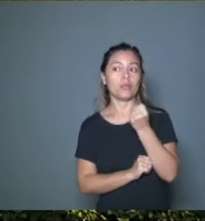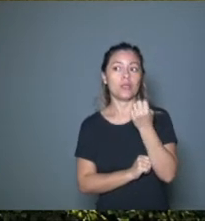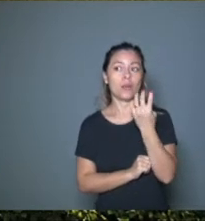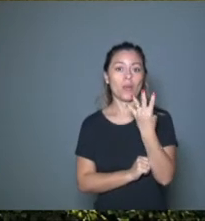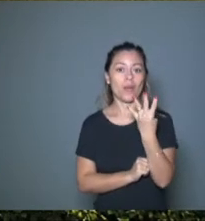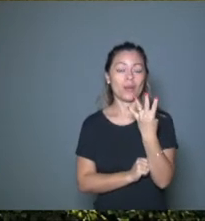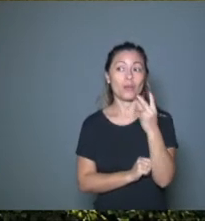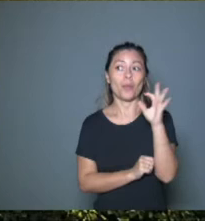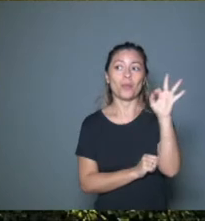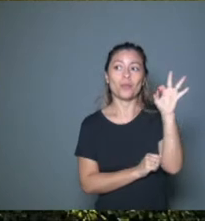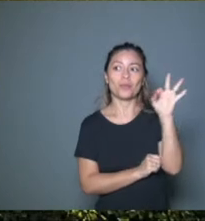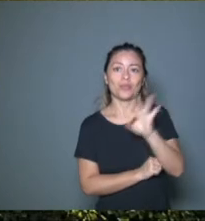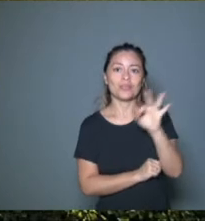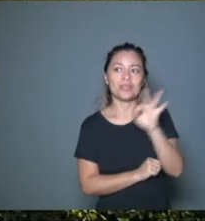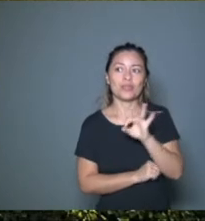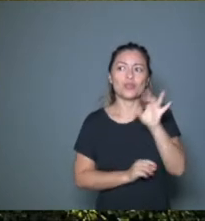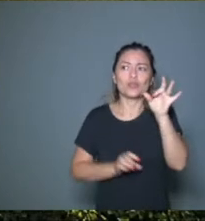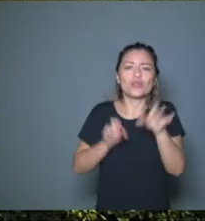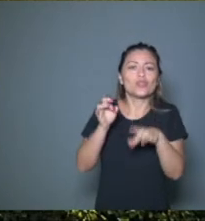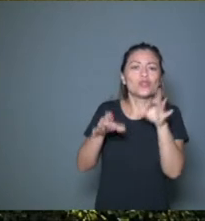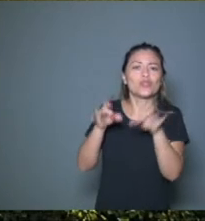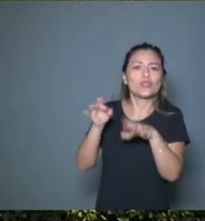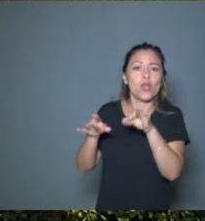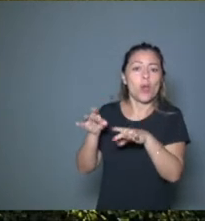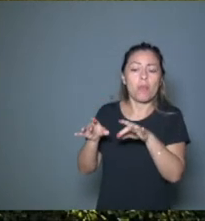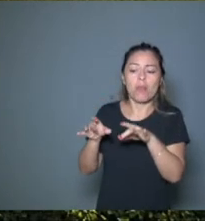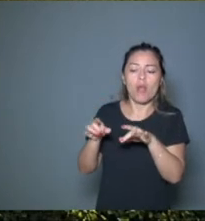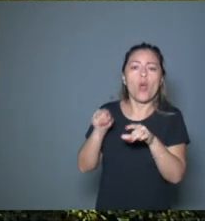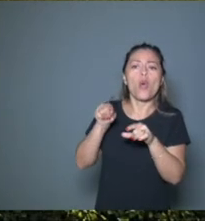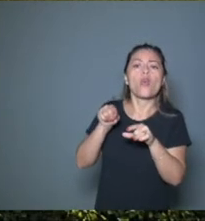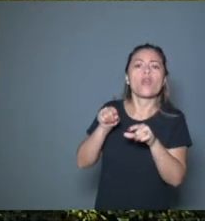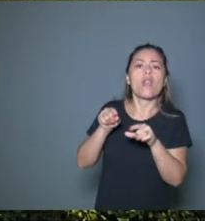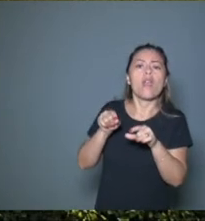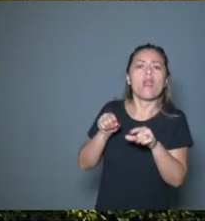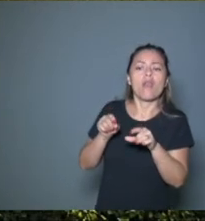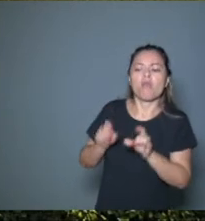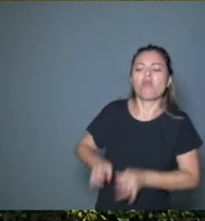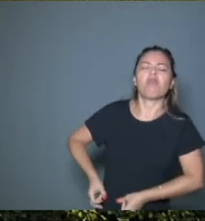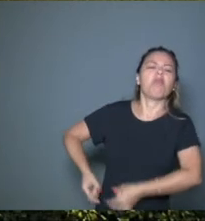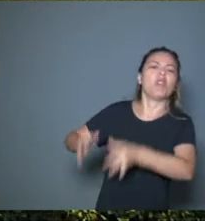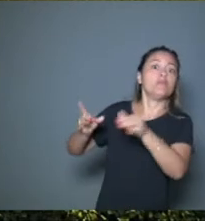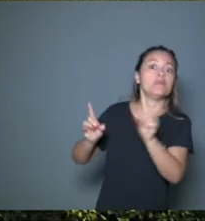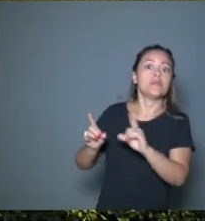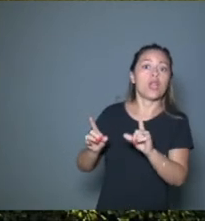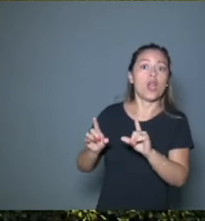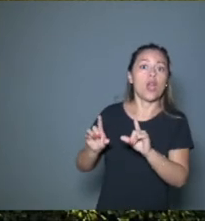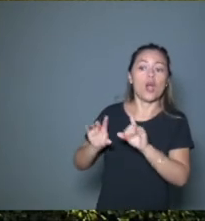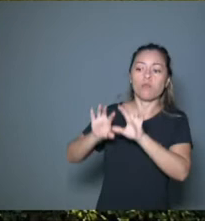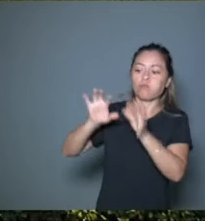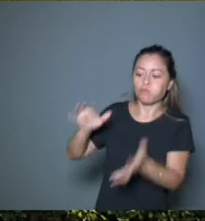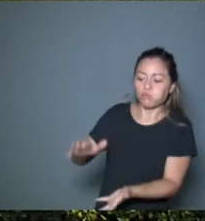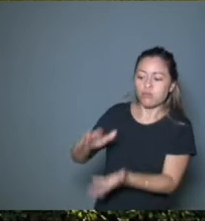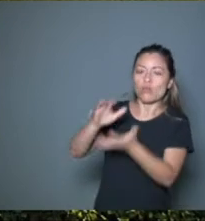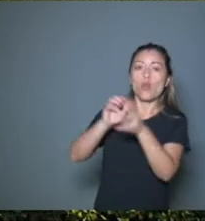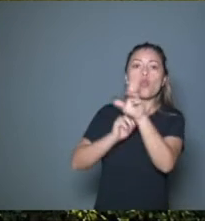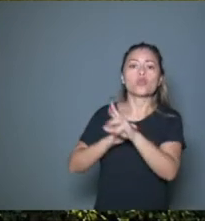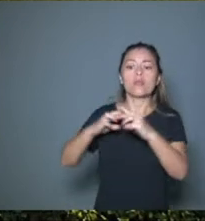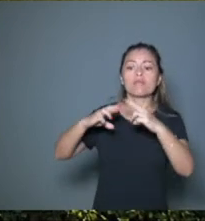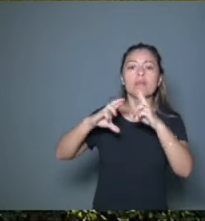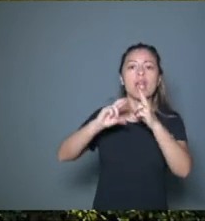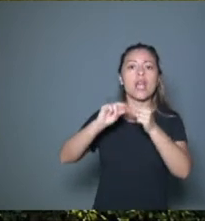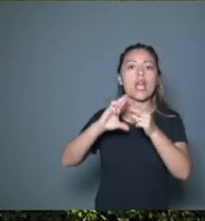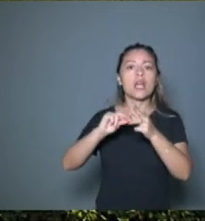84%, mais de 84% dos resíduos são destinados à reciclagem, num processo simples de 5S,